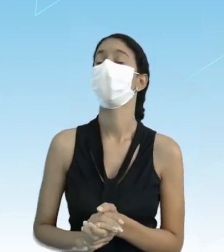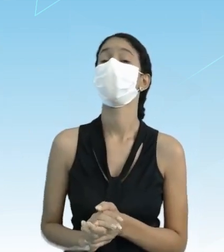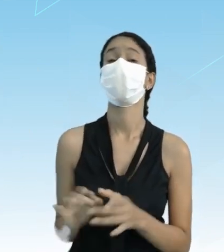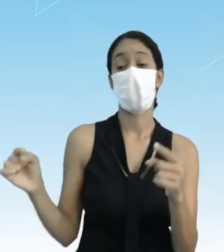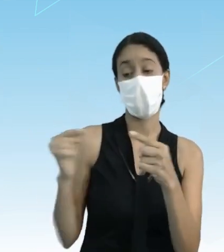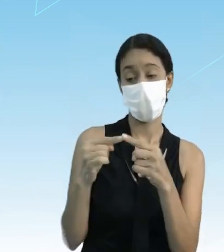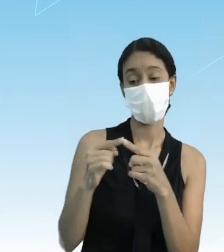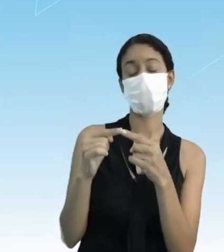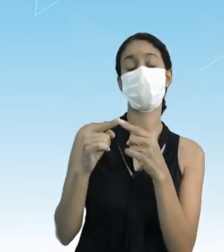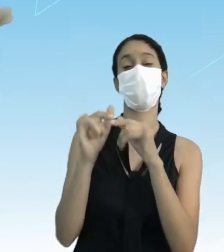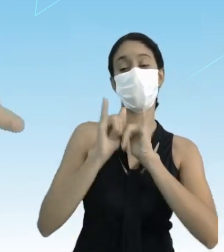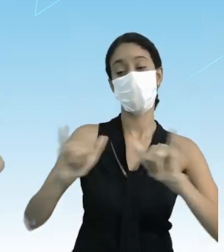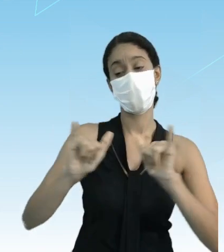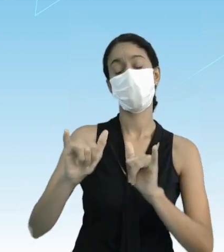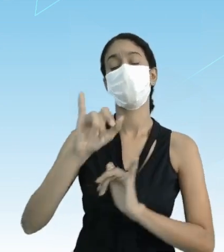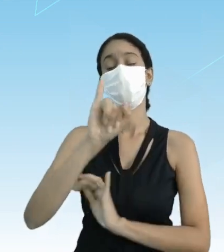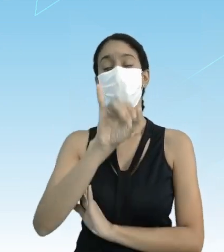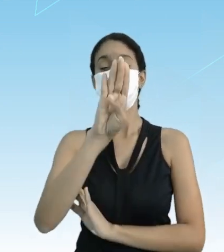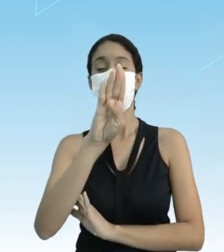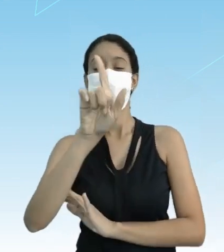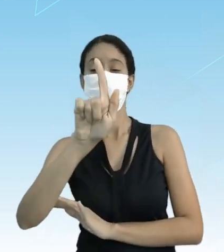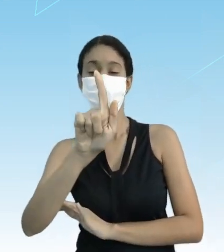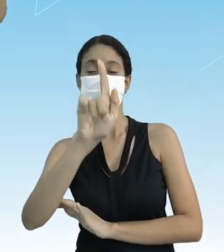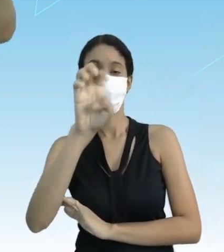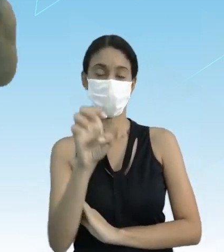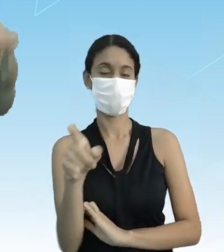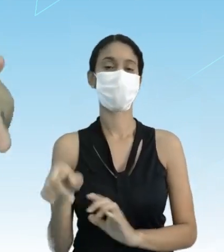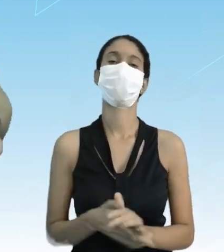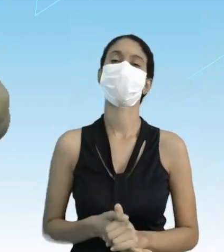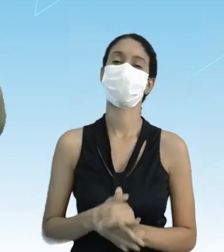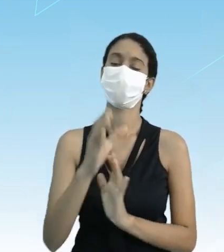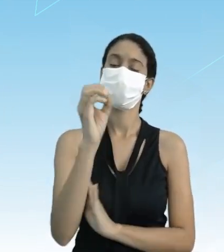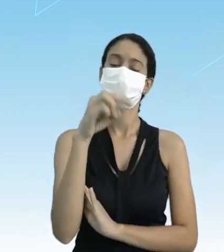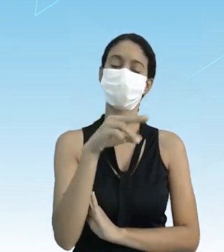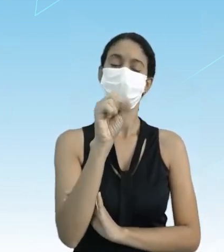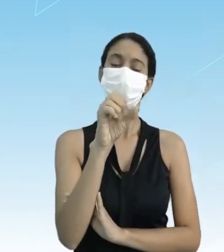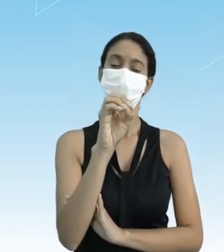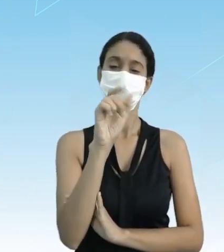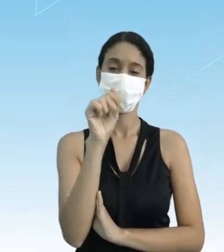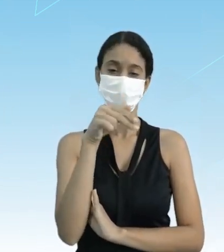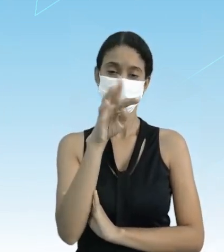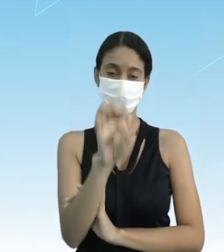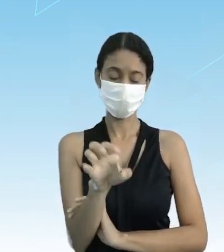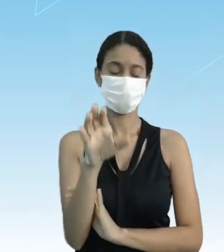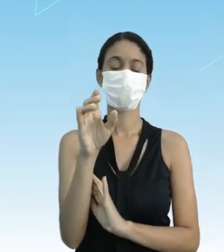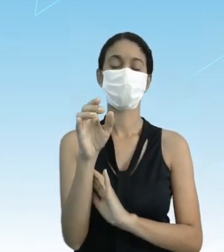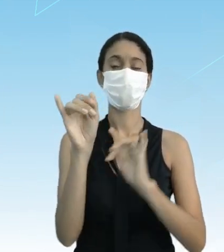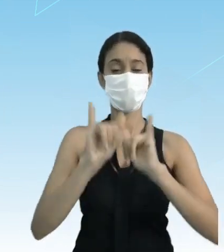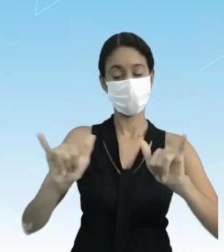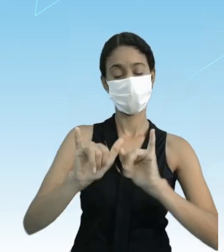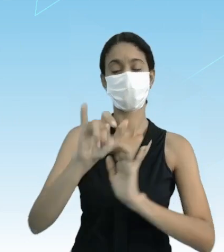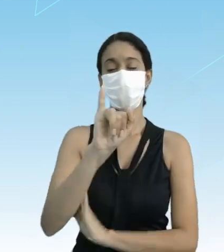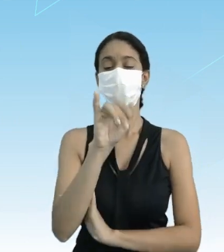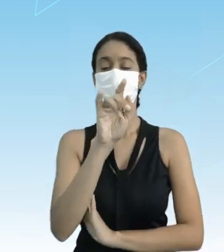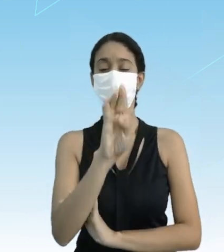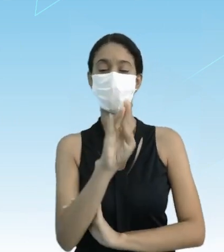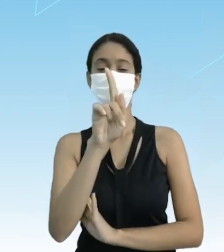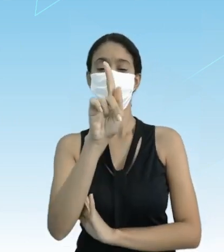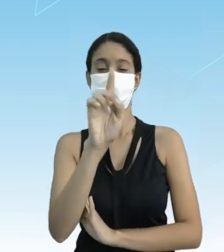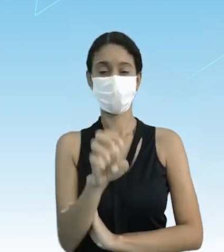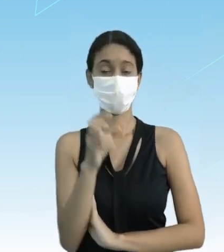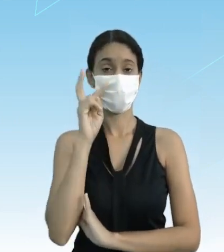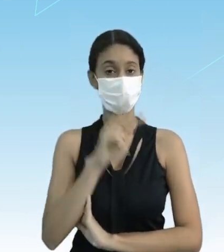IBGE, conforme os dados, consoante os dados do IBGE. Veja que nós utilizamos a